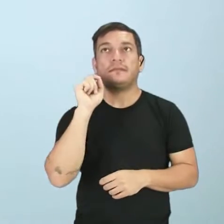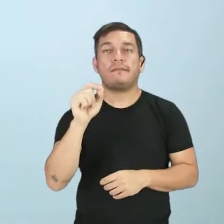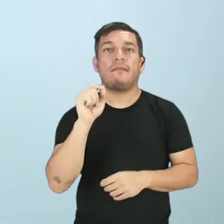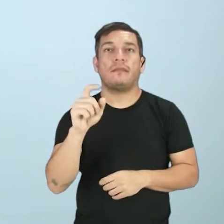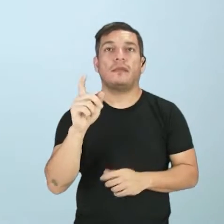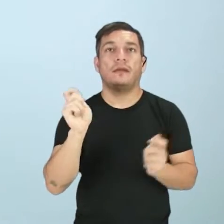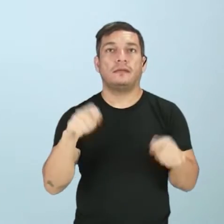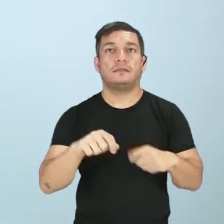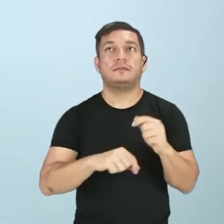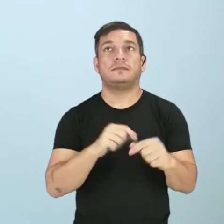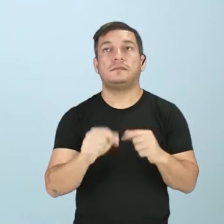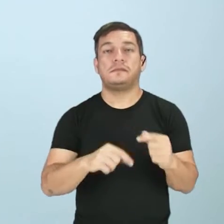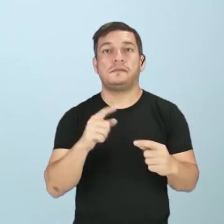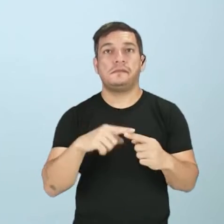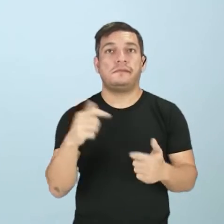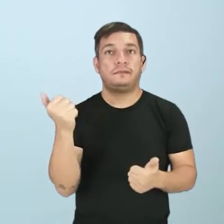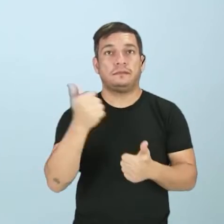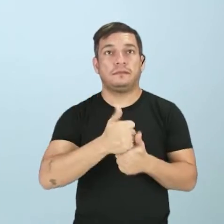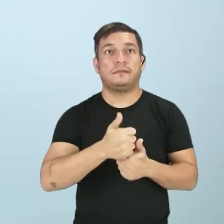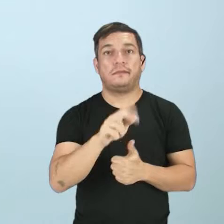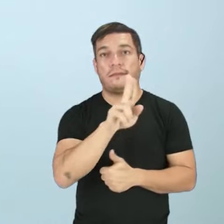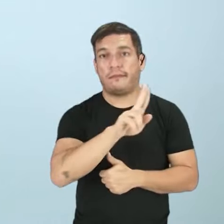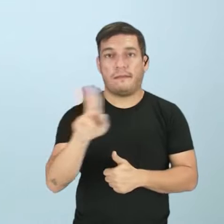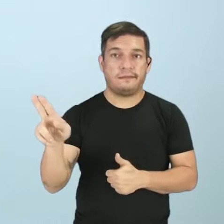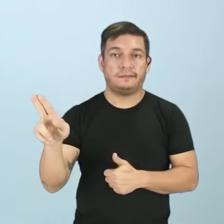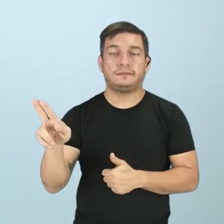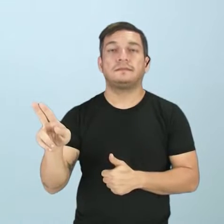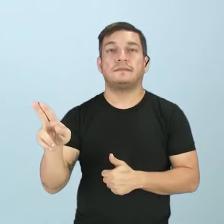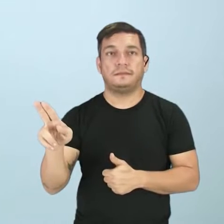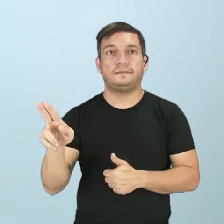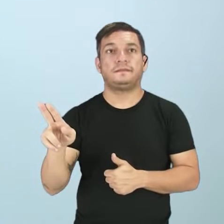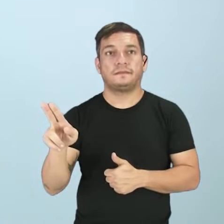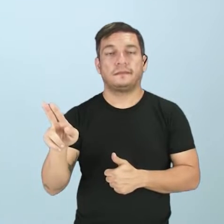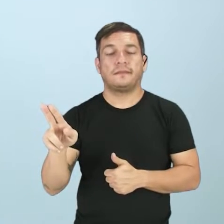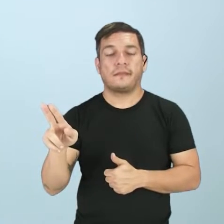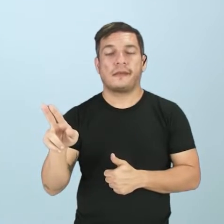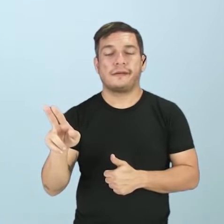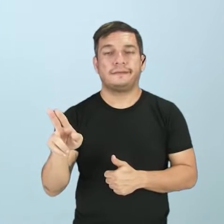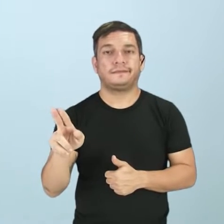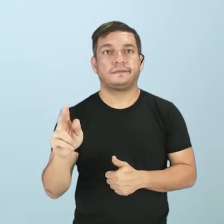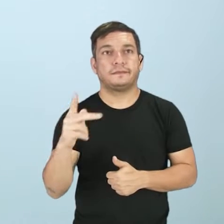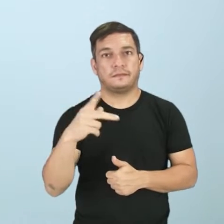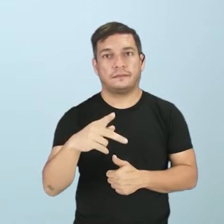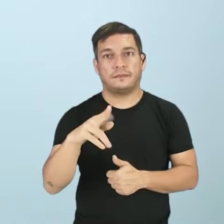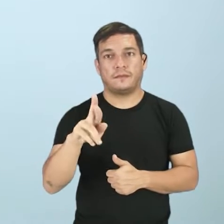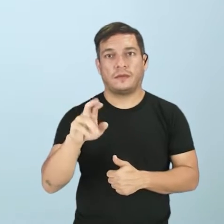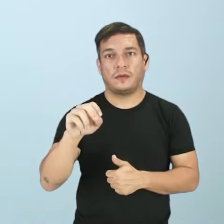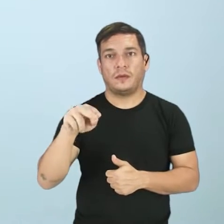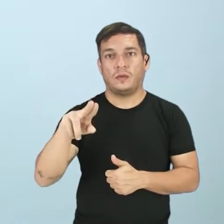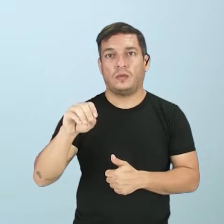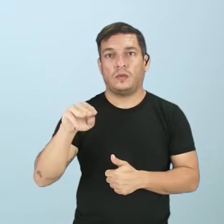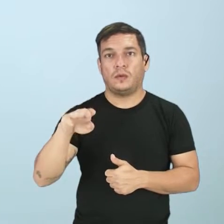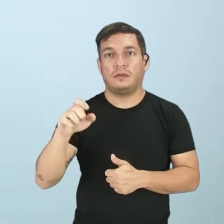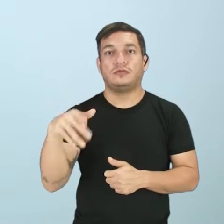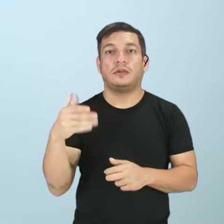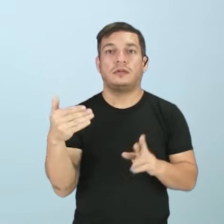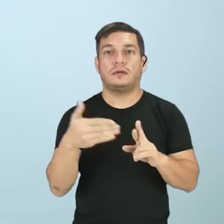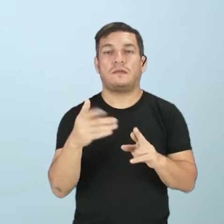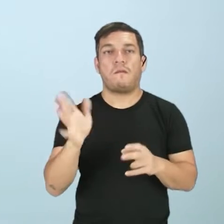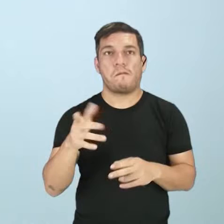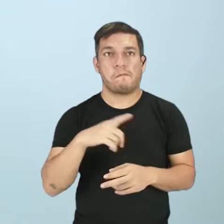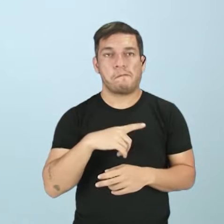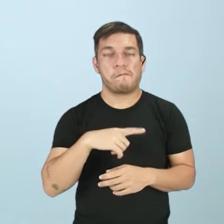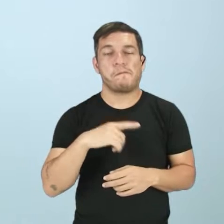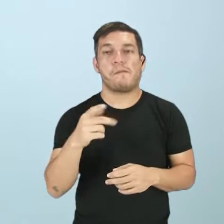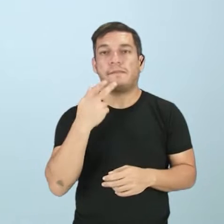ele serve para substituir o nome. O próprio nome do pronome já dá essa referência, certo? E quando